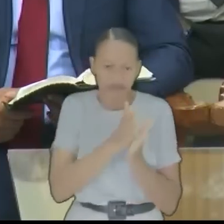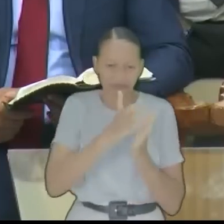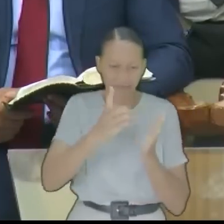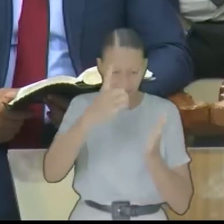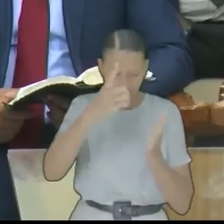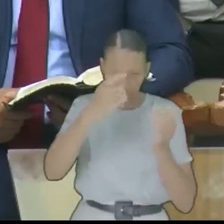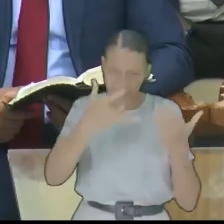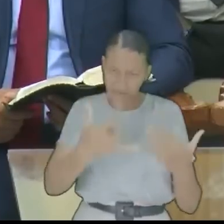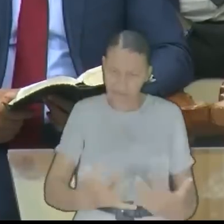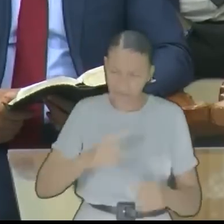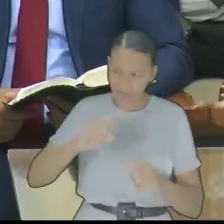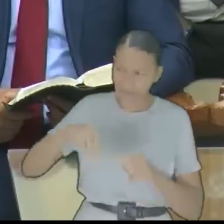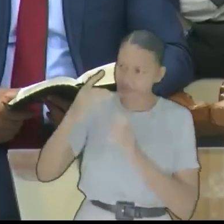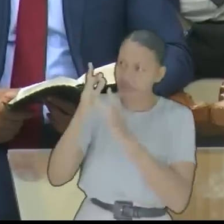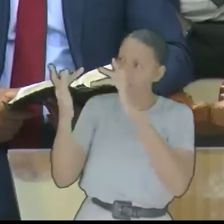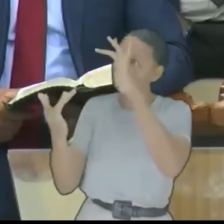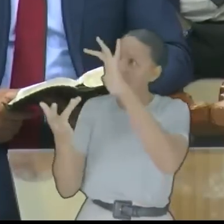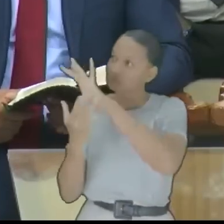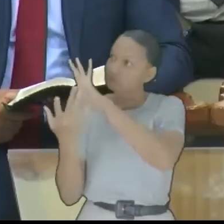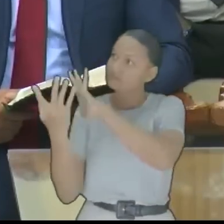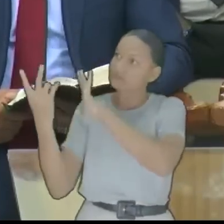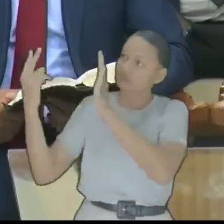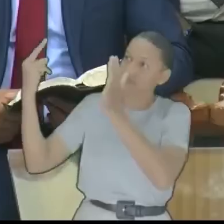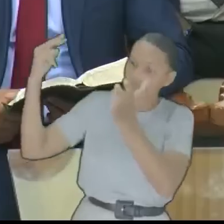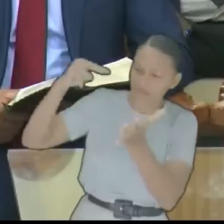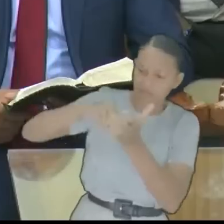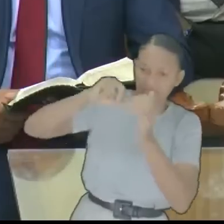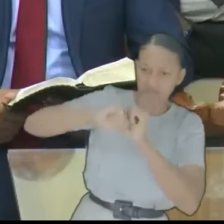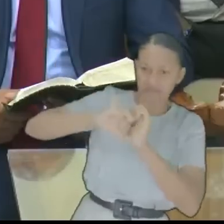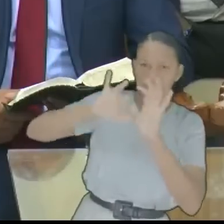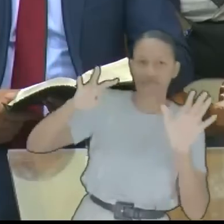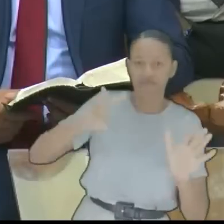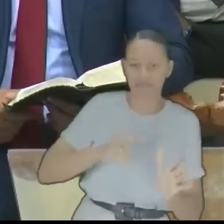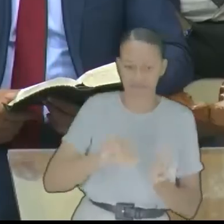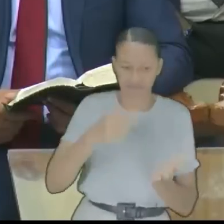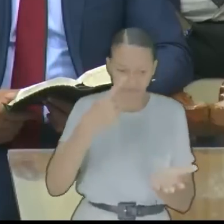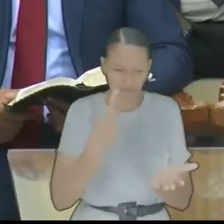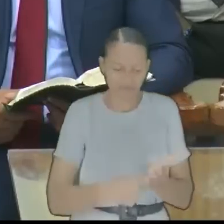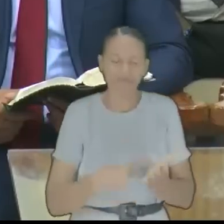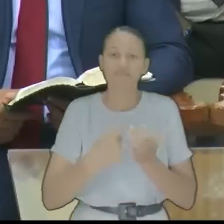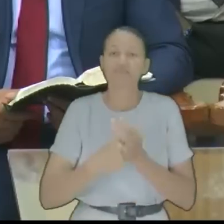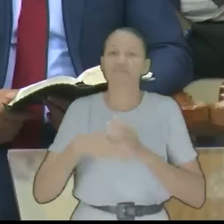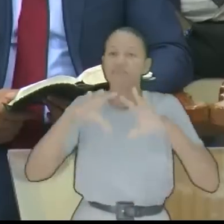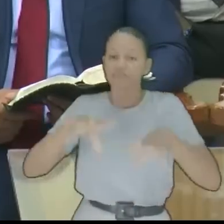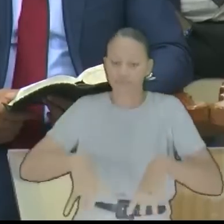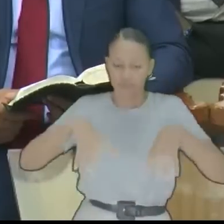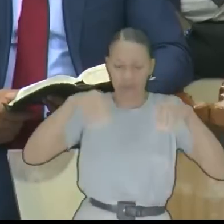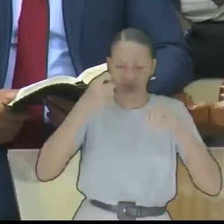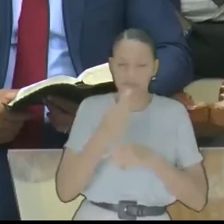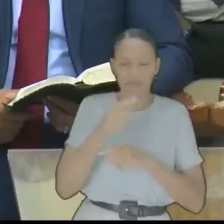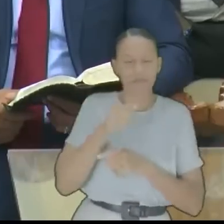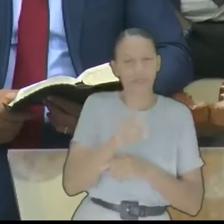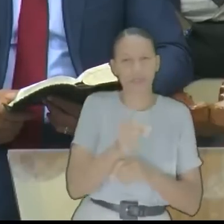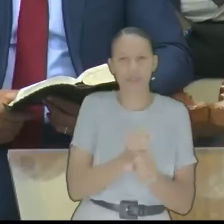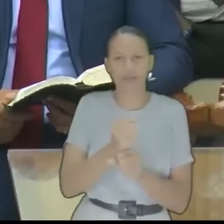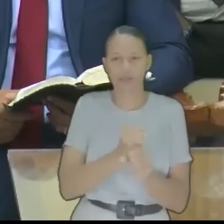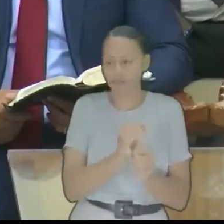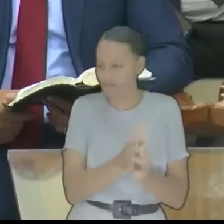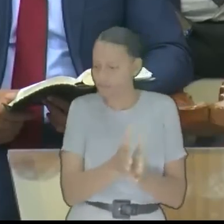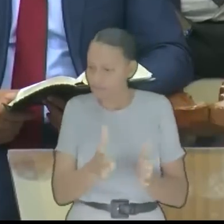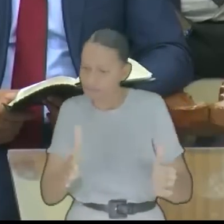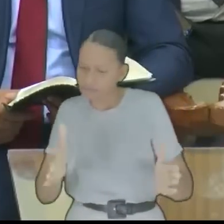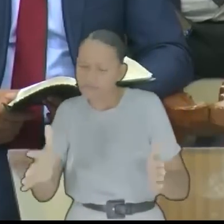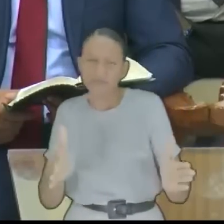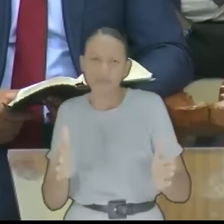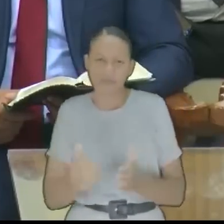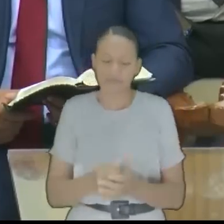da vinda do Senhor em glória, vai ser estabelecido o reino milenial. E as